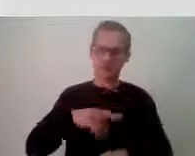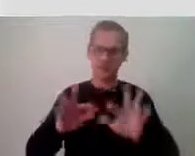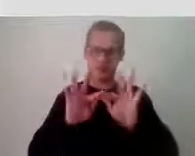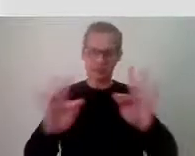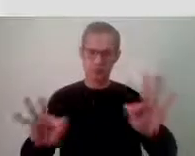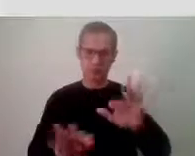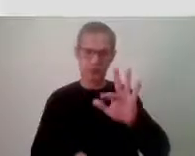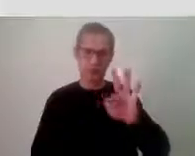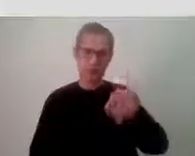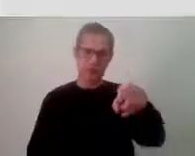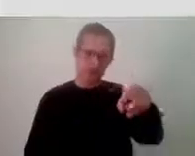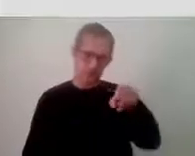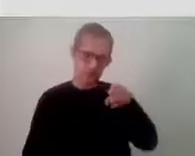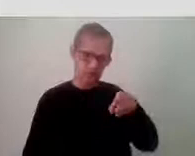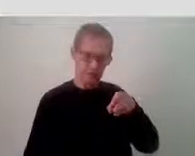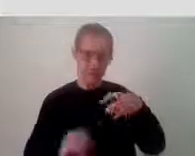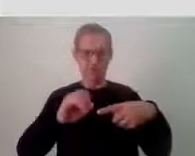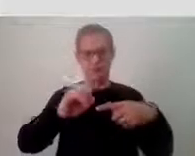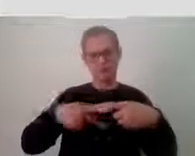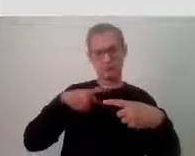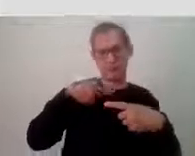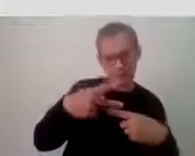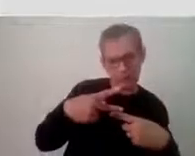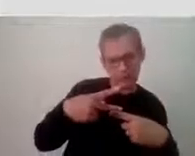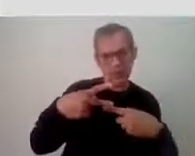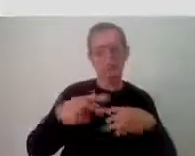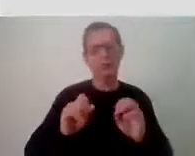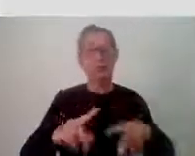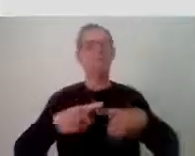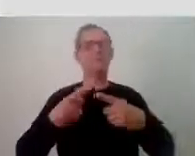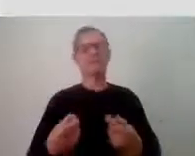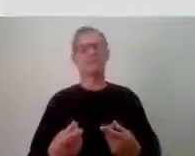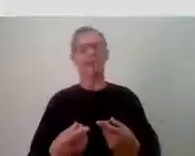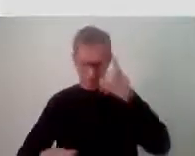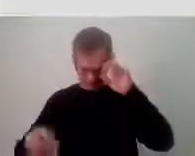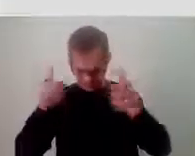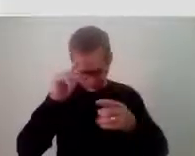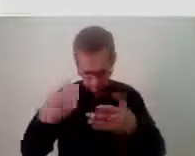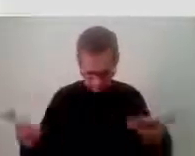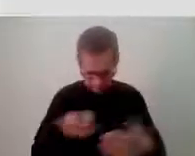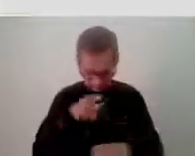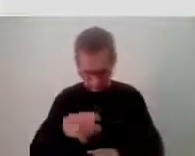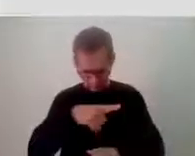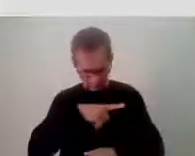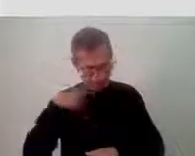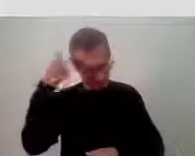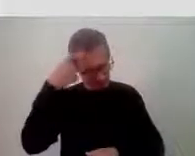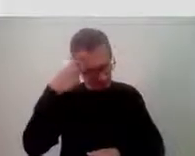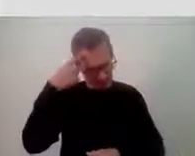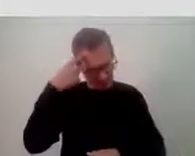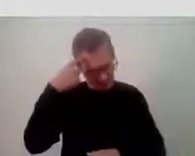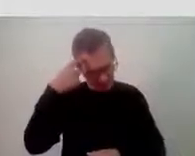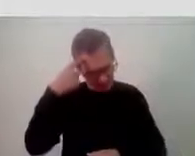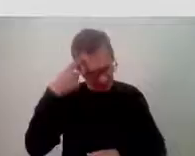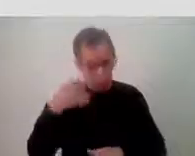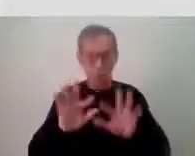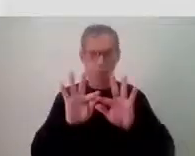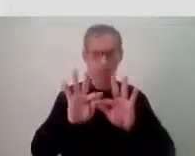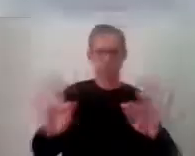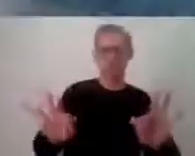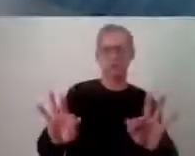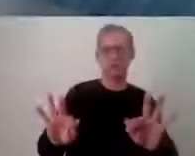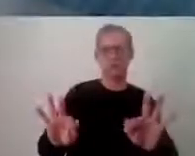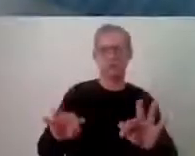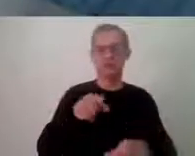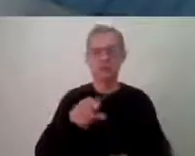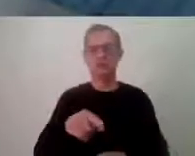função f de x, que é x ao quadrado. Tá, então a ideia aqui é que você pense em uma função que